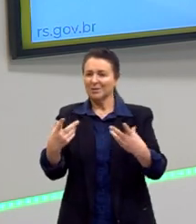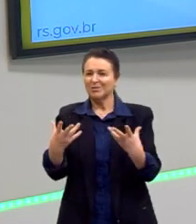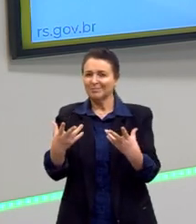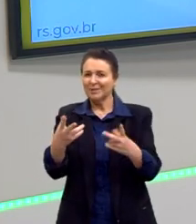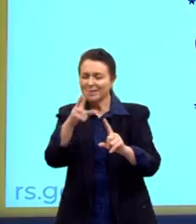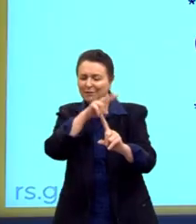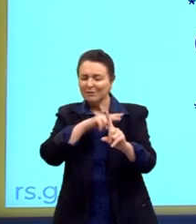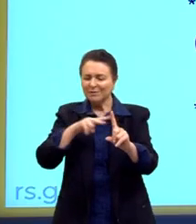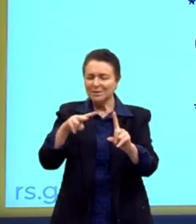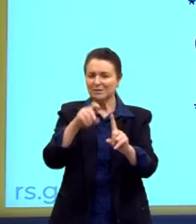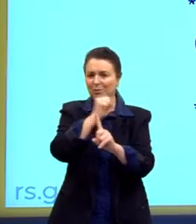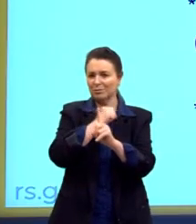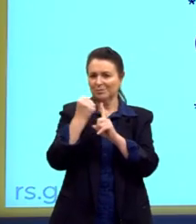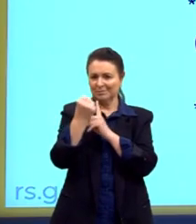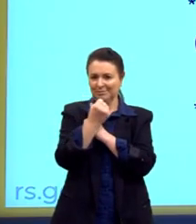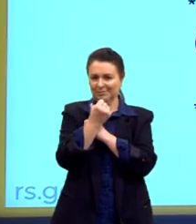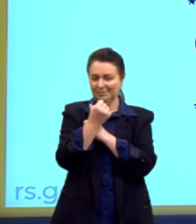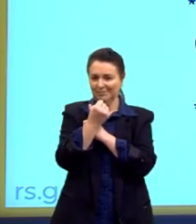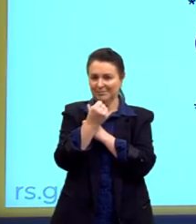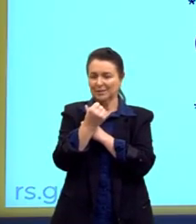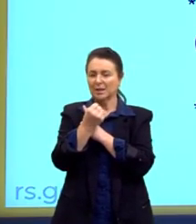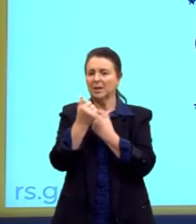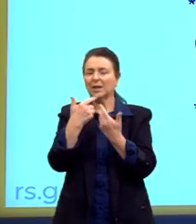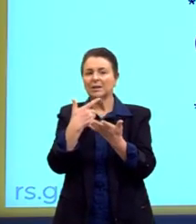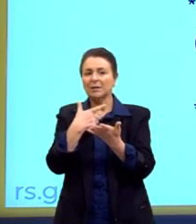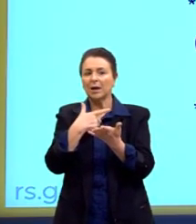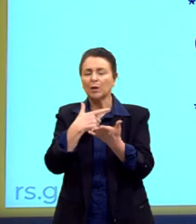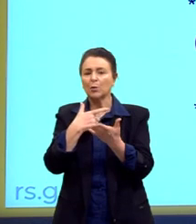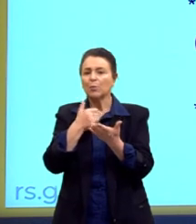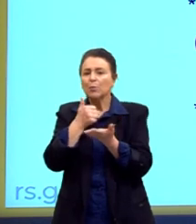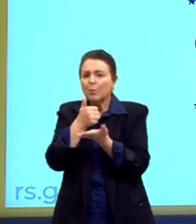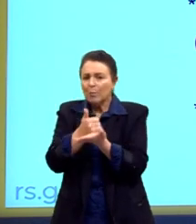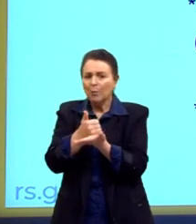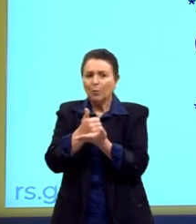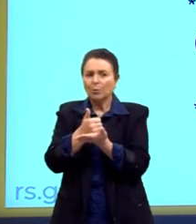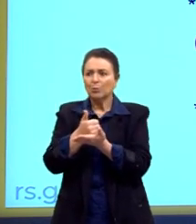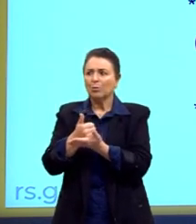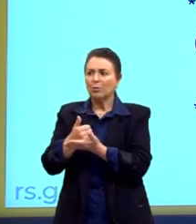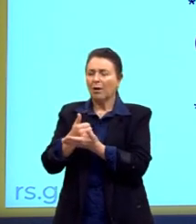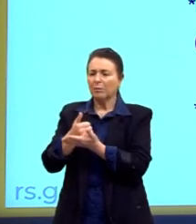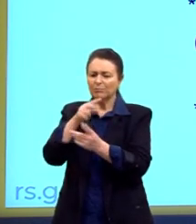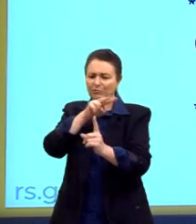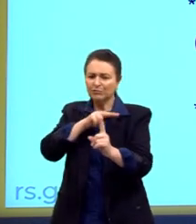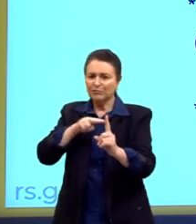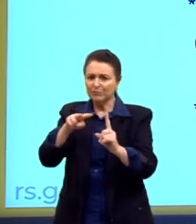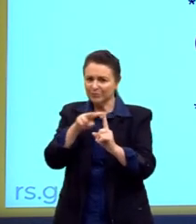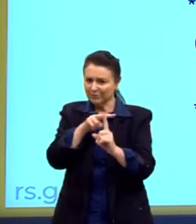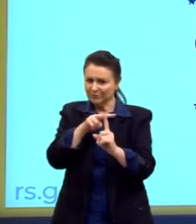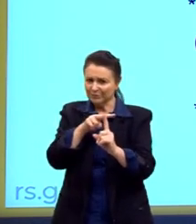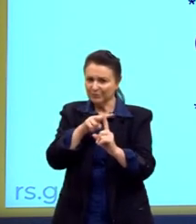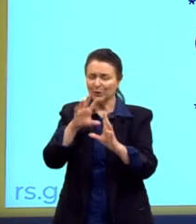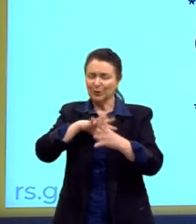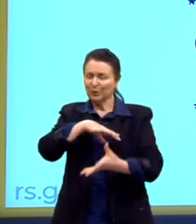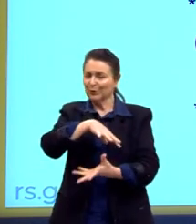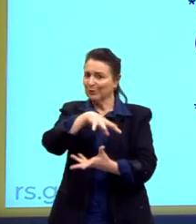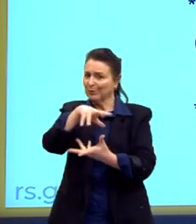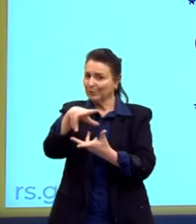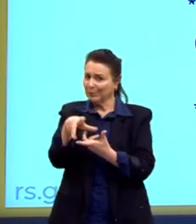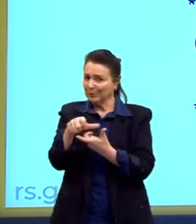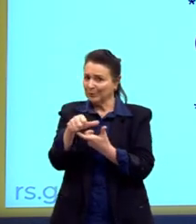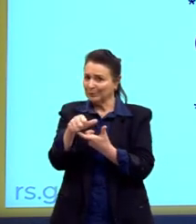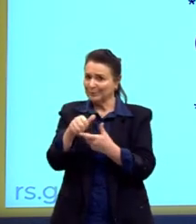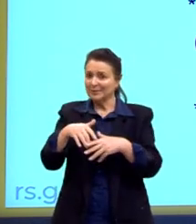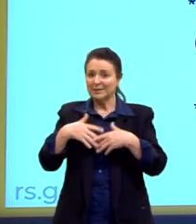né ele sempre apoia-se em concepção de mundo Lucas vai dizer isso né certo então